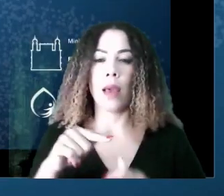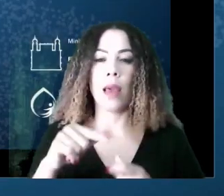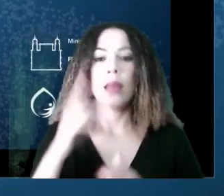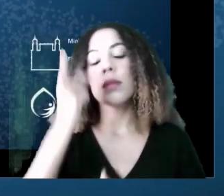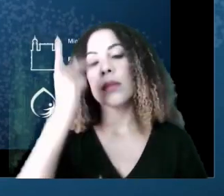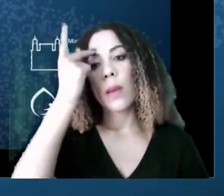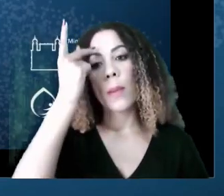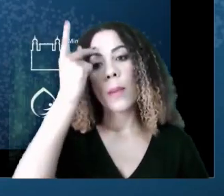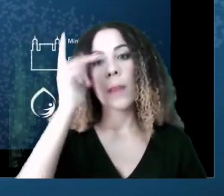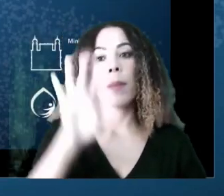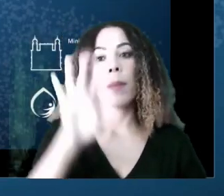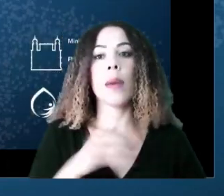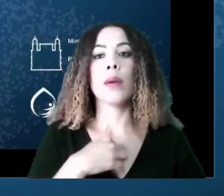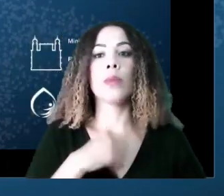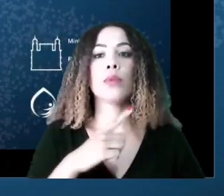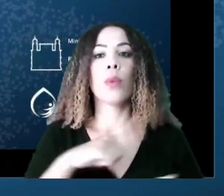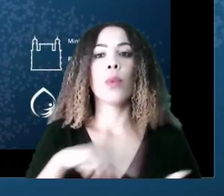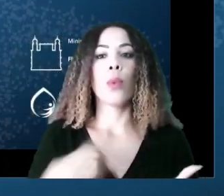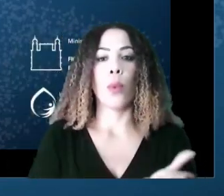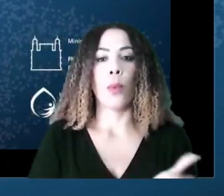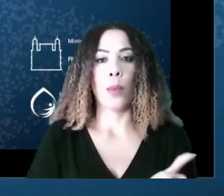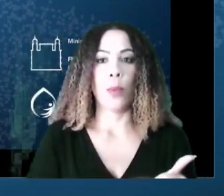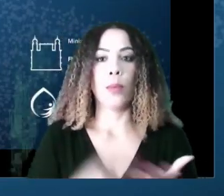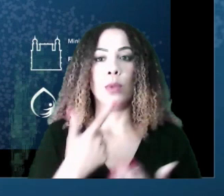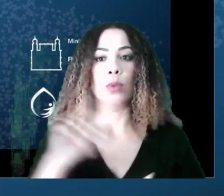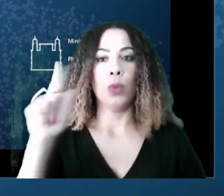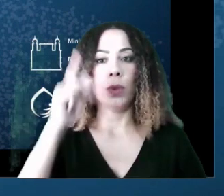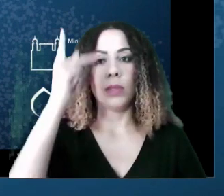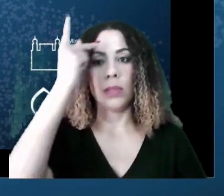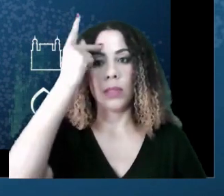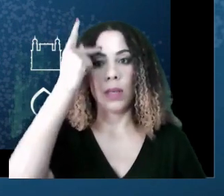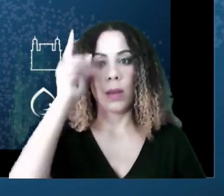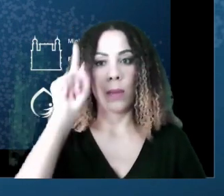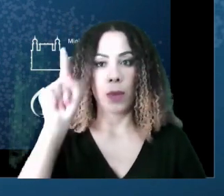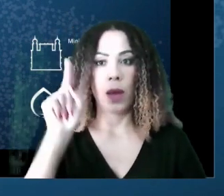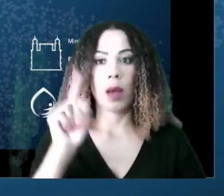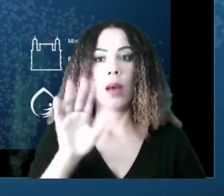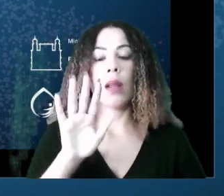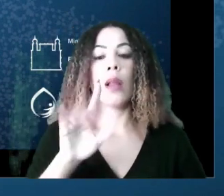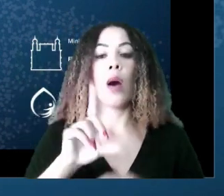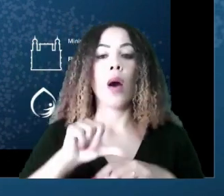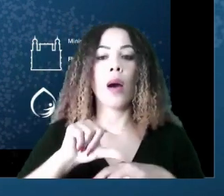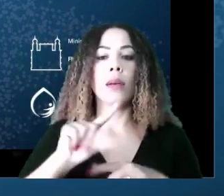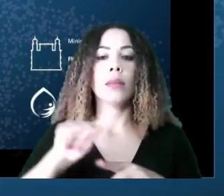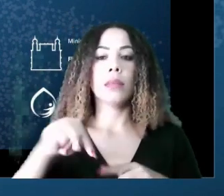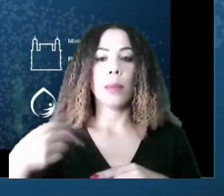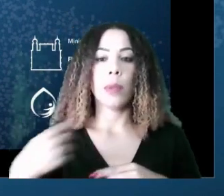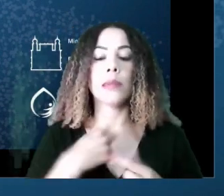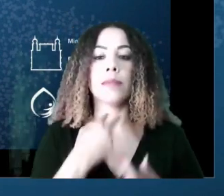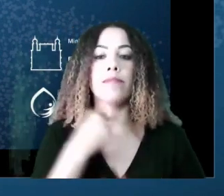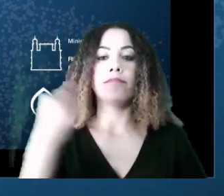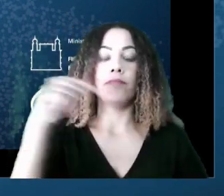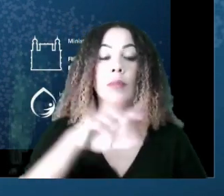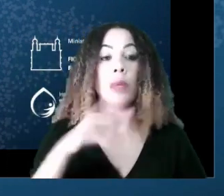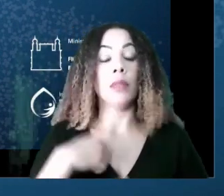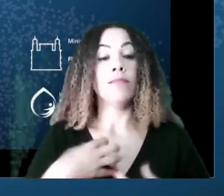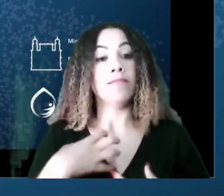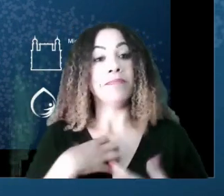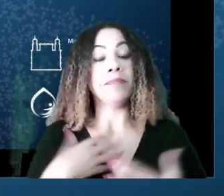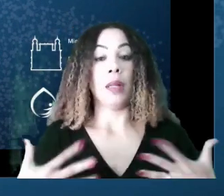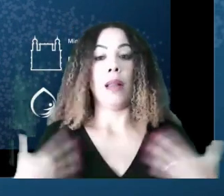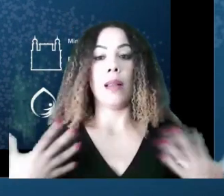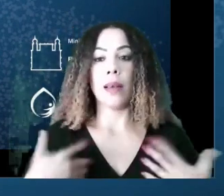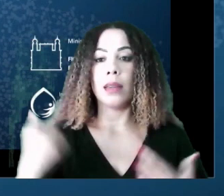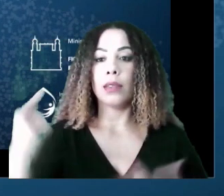tenho um compromisso em São Paulo mais tarde hoje, então eu estou muito empolgado de estar aqui hoje